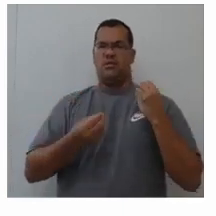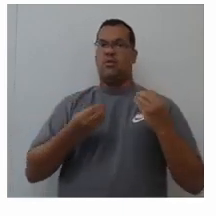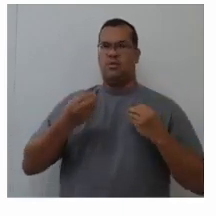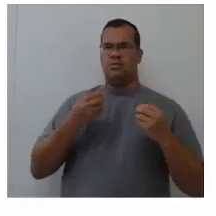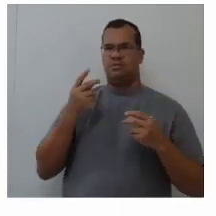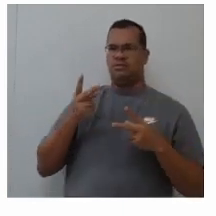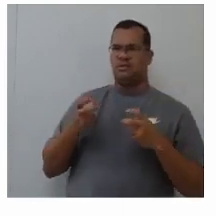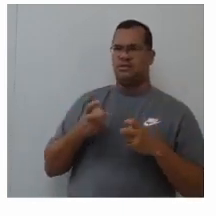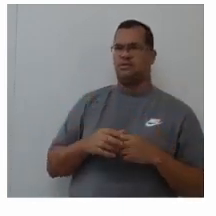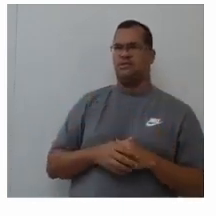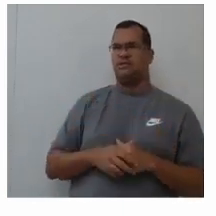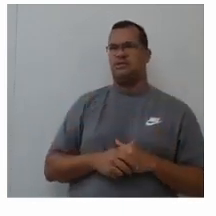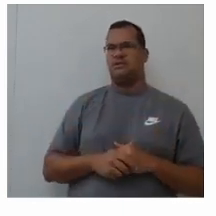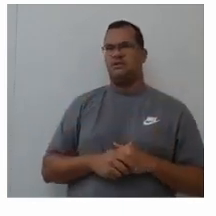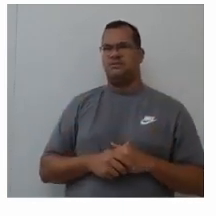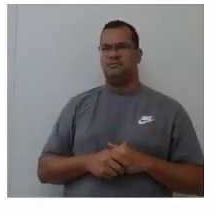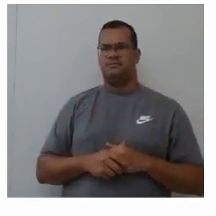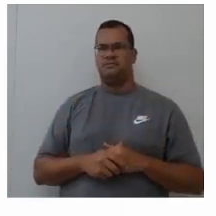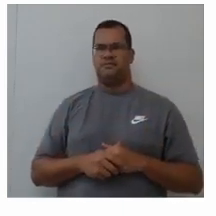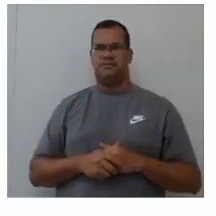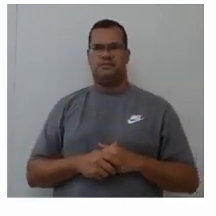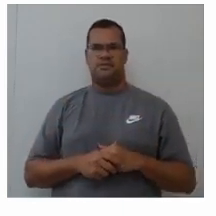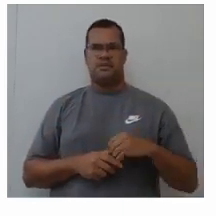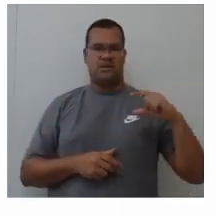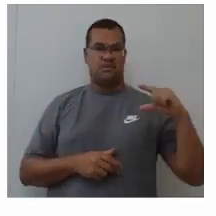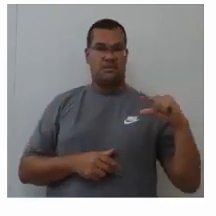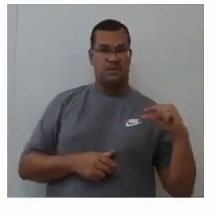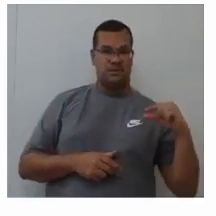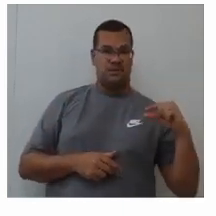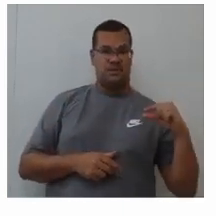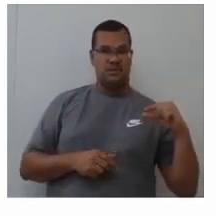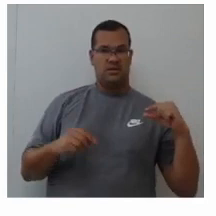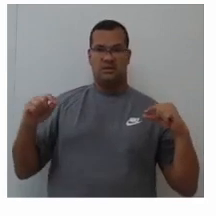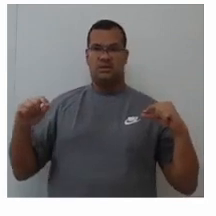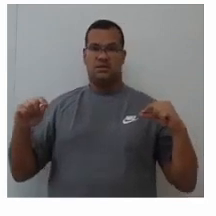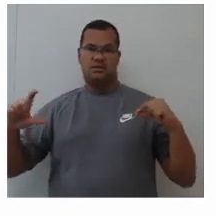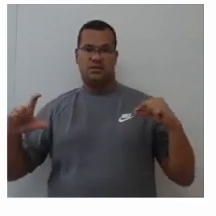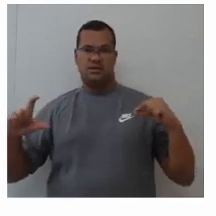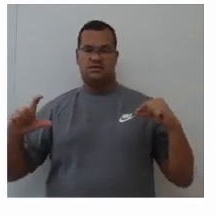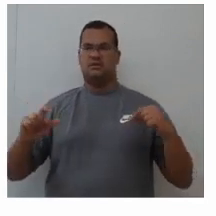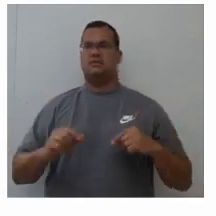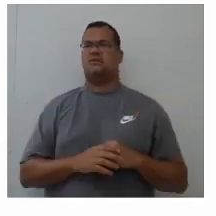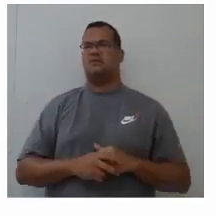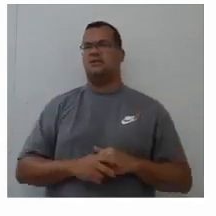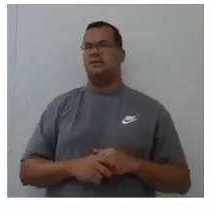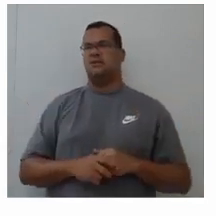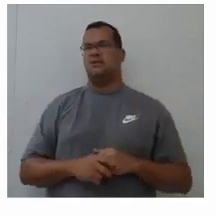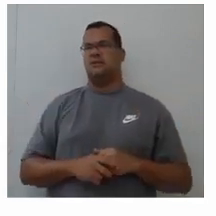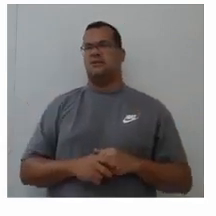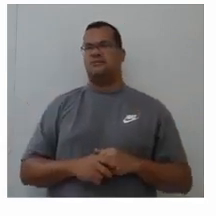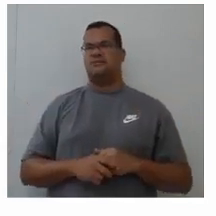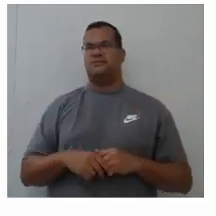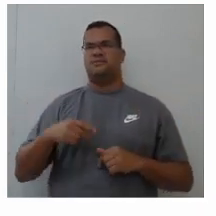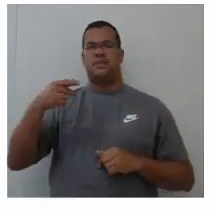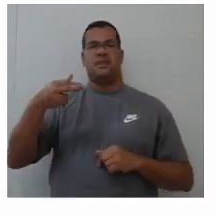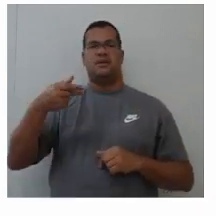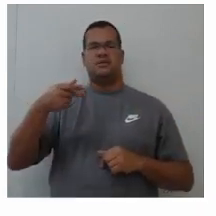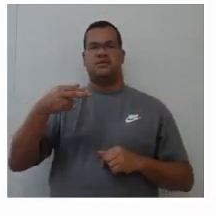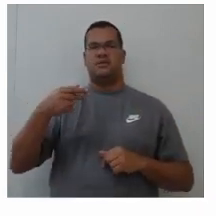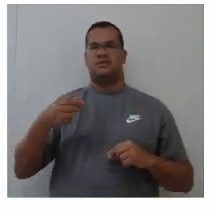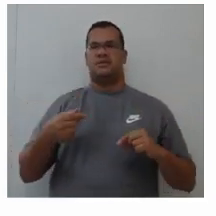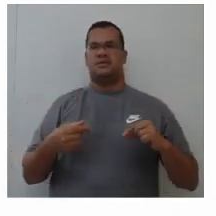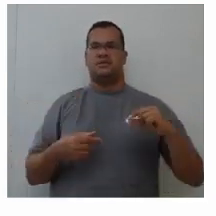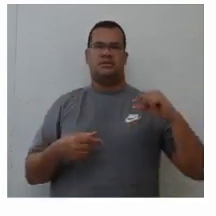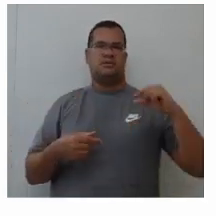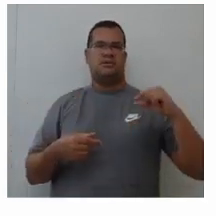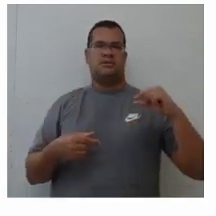chegar. O menor que e o maior que. Olha só, da igualdade surgiu isso